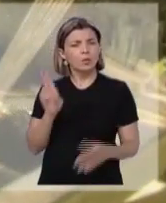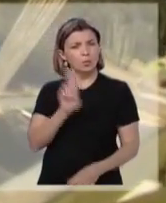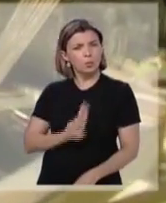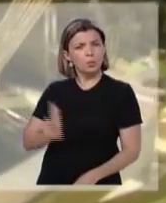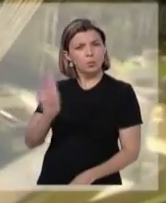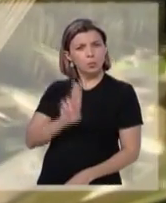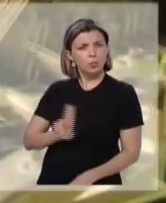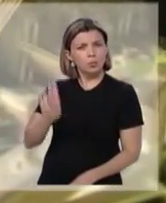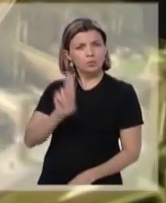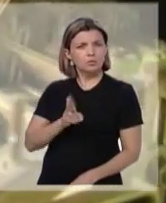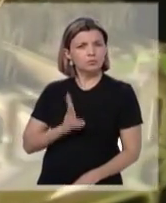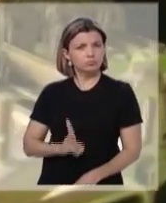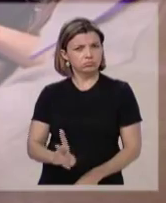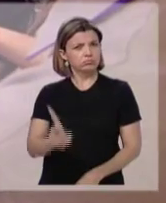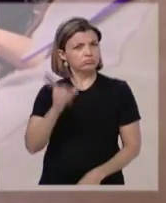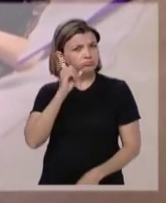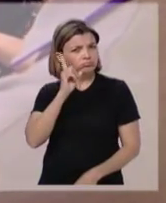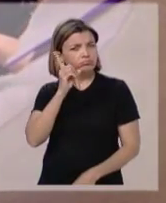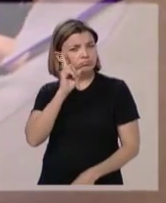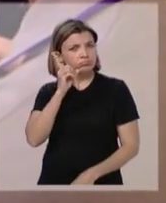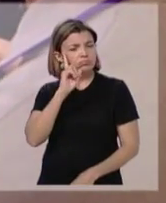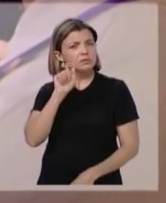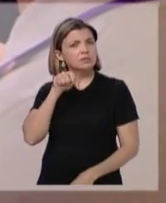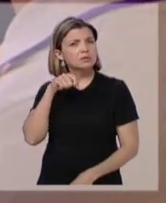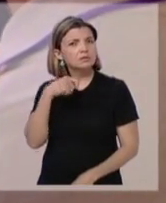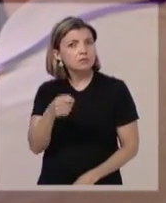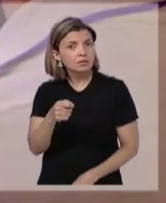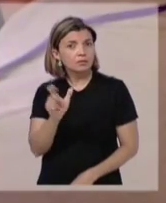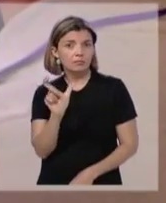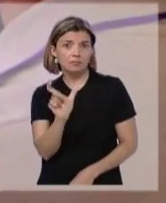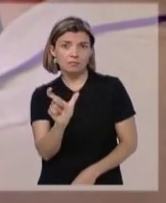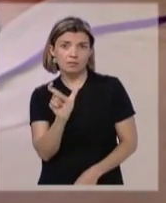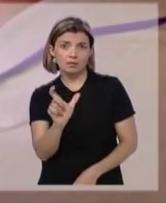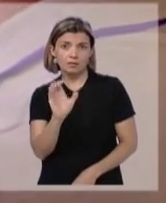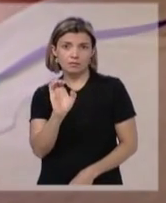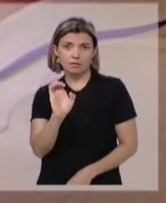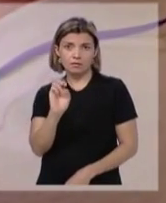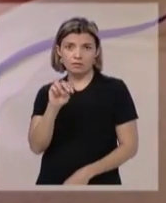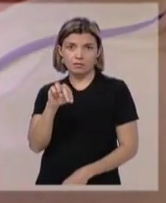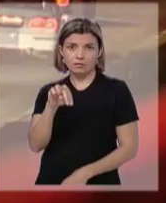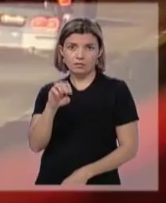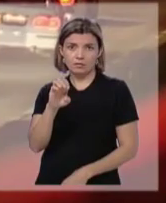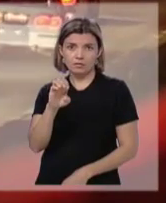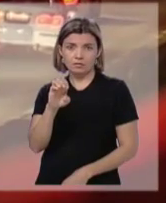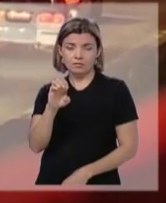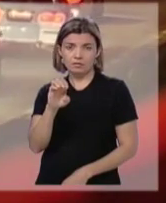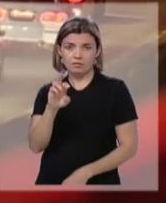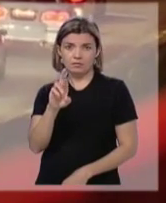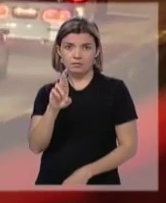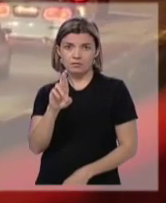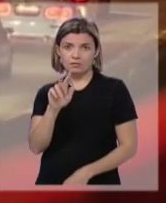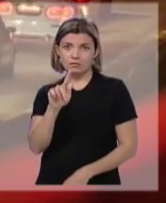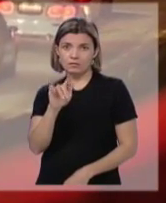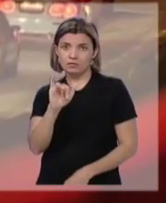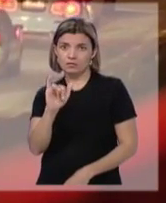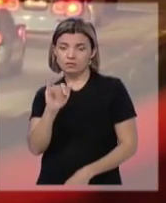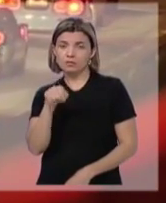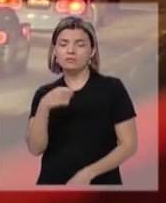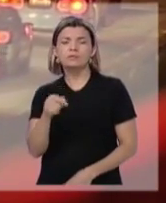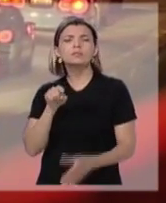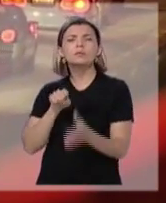Apesar de ser bastante utilizada no nosso dia a dia, definir o conceito de energia não é uma tarefa muito